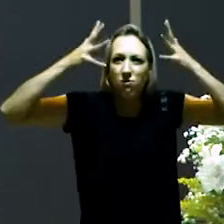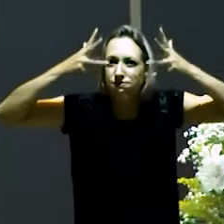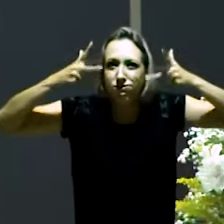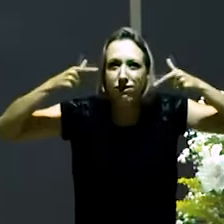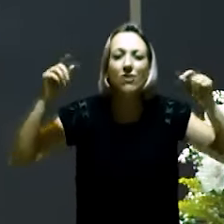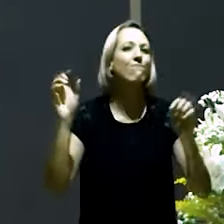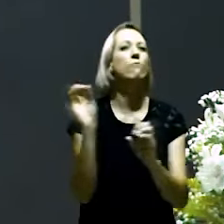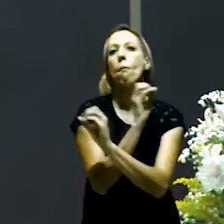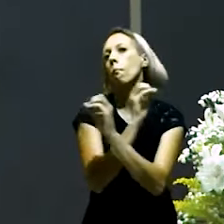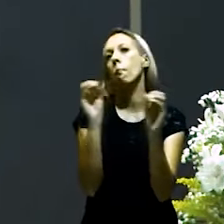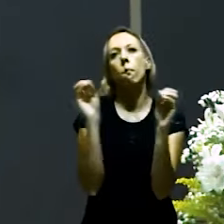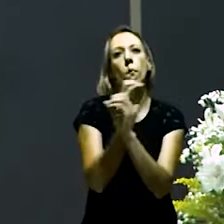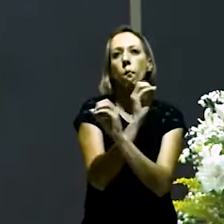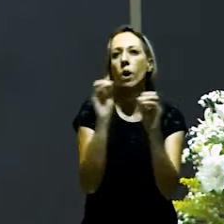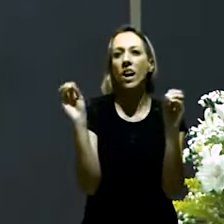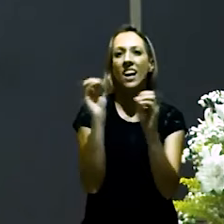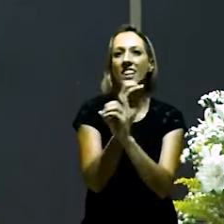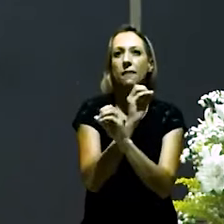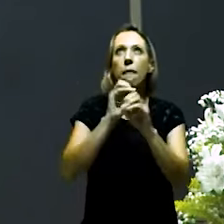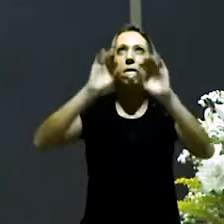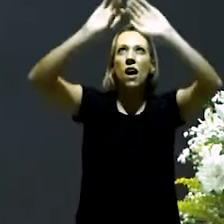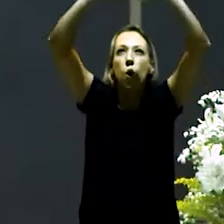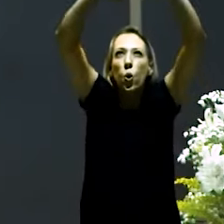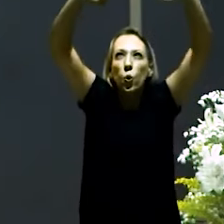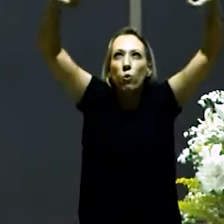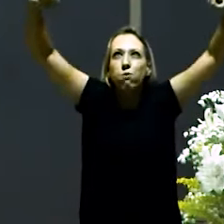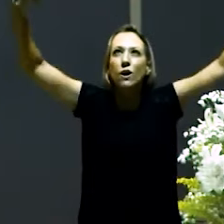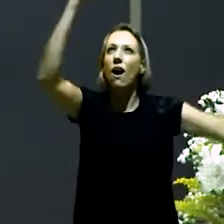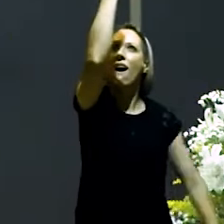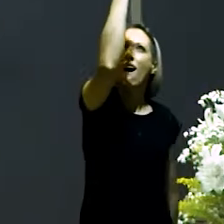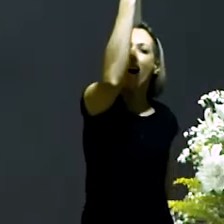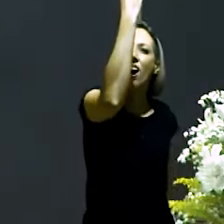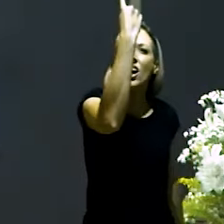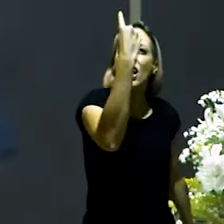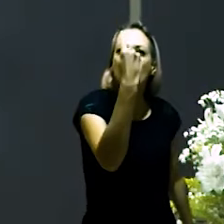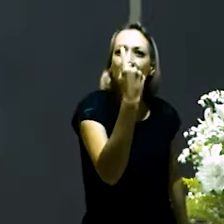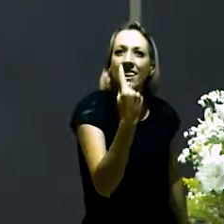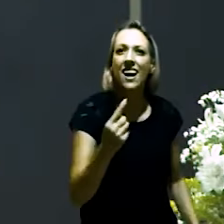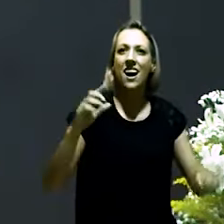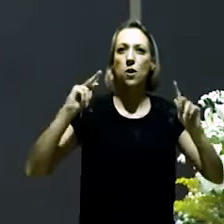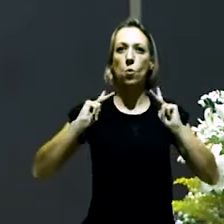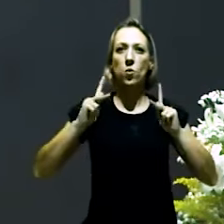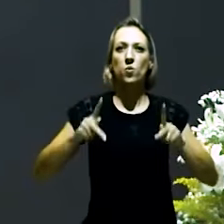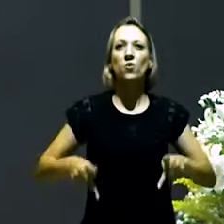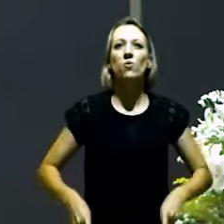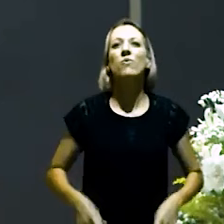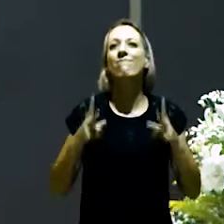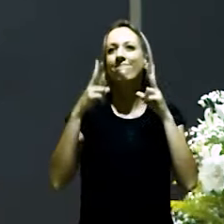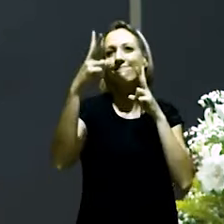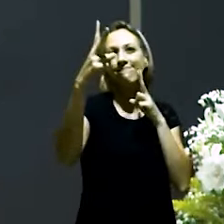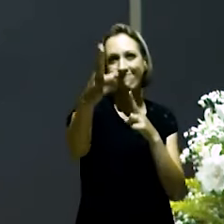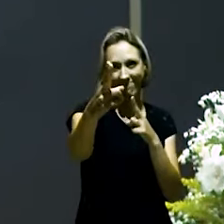João diz assim: o Verbo se fez carne e habitou entre nós.